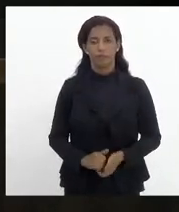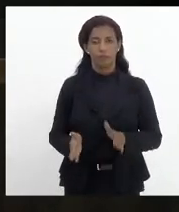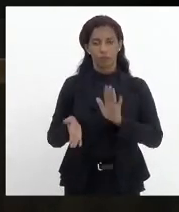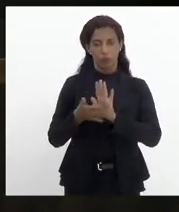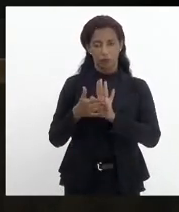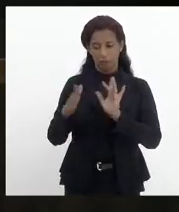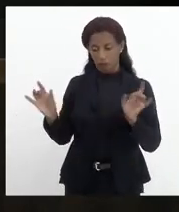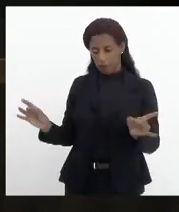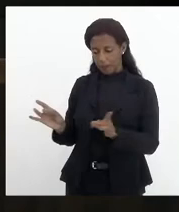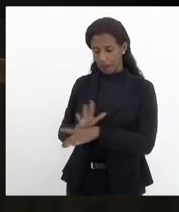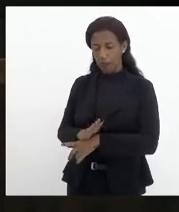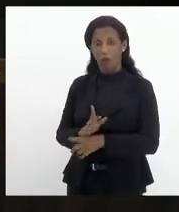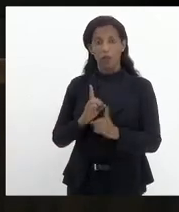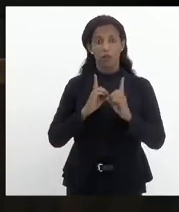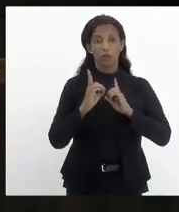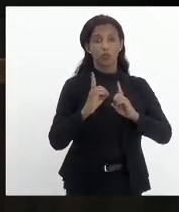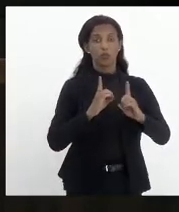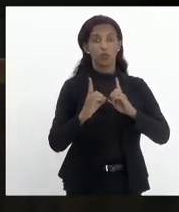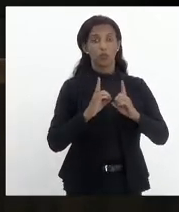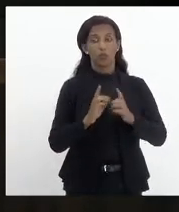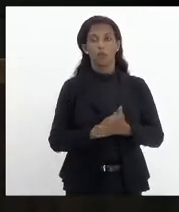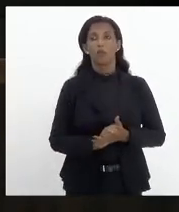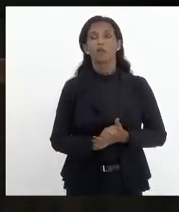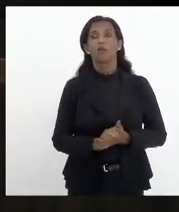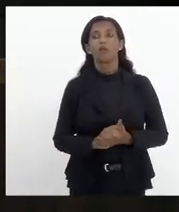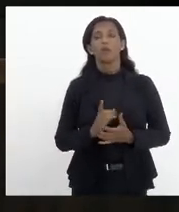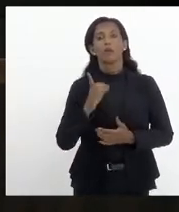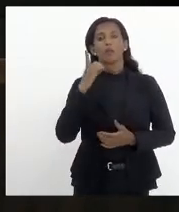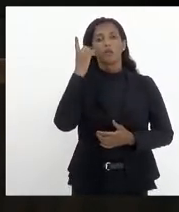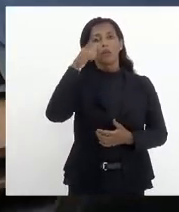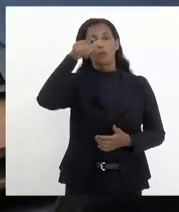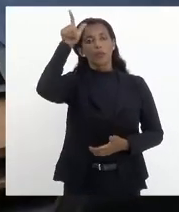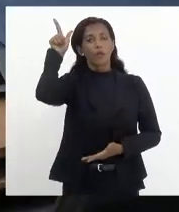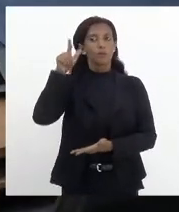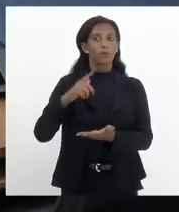pareceres emitidos em discussão e para discutir, deputado Luiz Paulo.